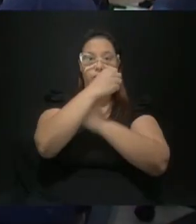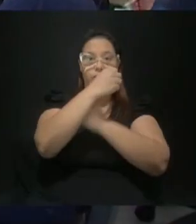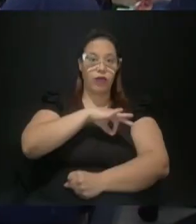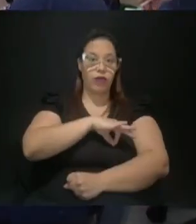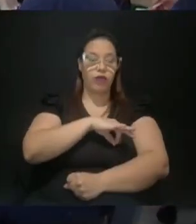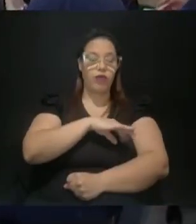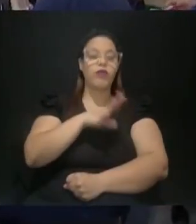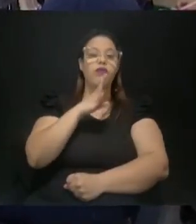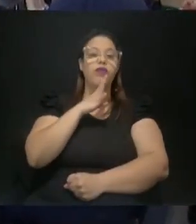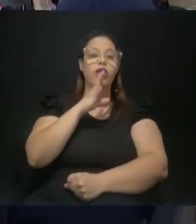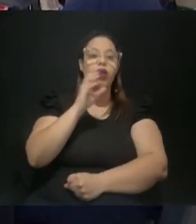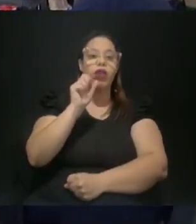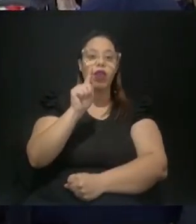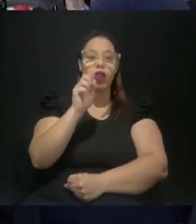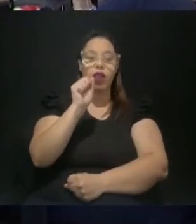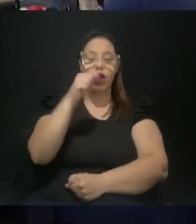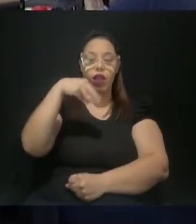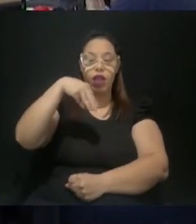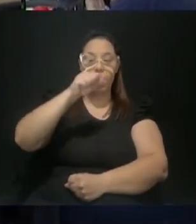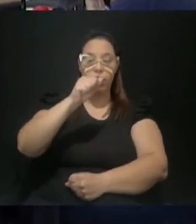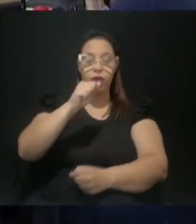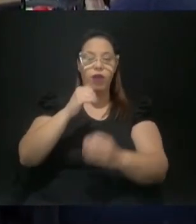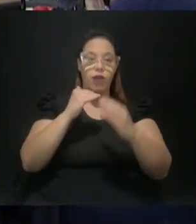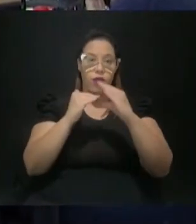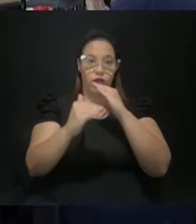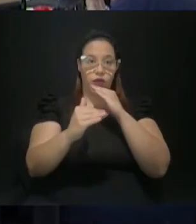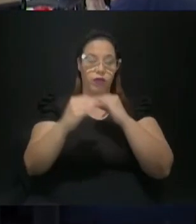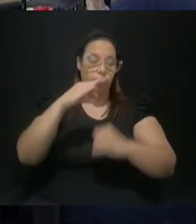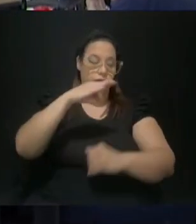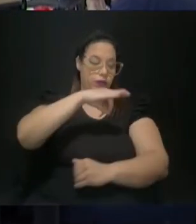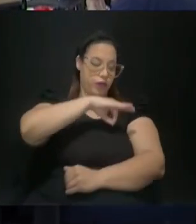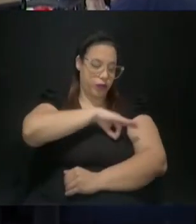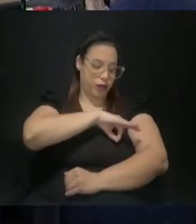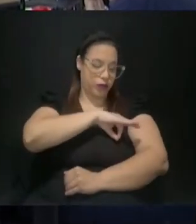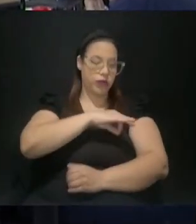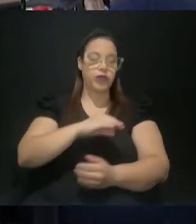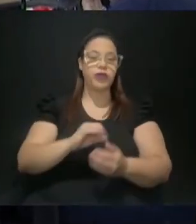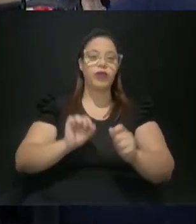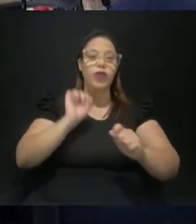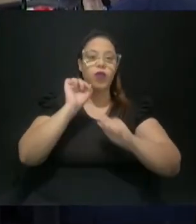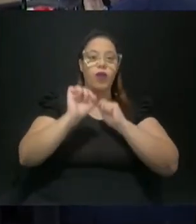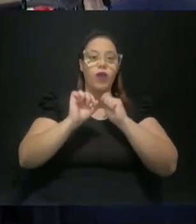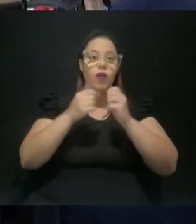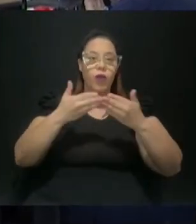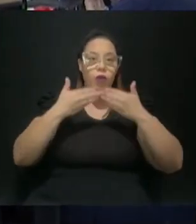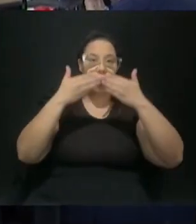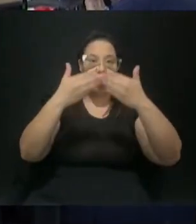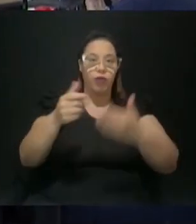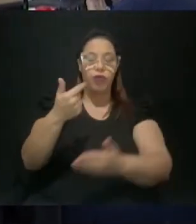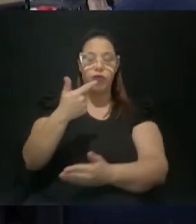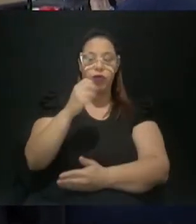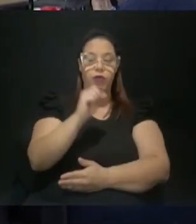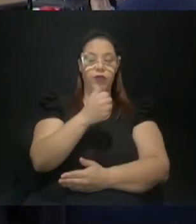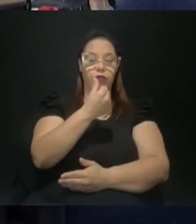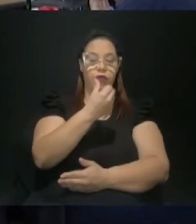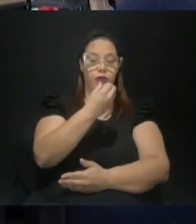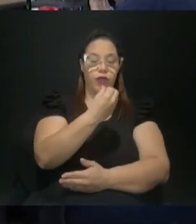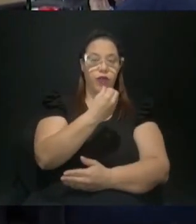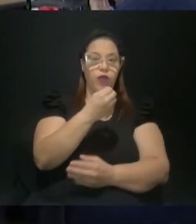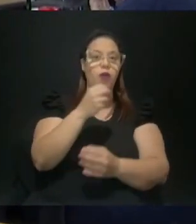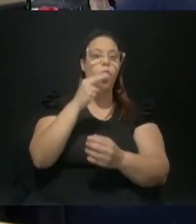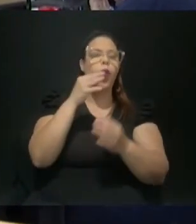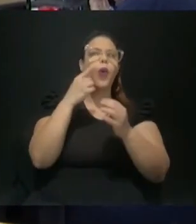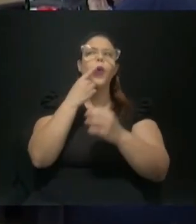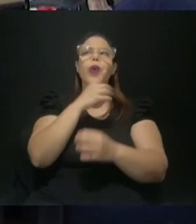Gama, ele é um programa da Guarda Municipal de Campinas que foi instituído em 2016 para fiscalizar o cumprimento